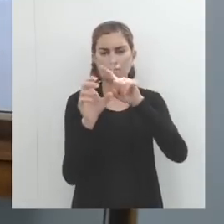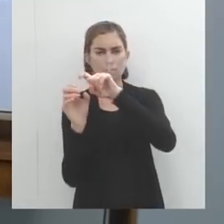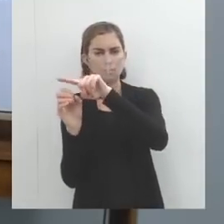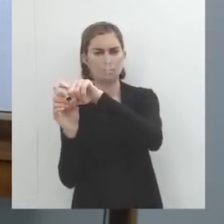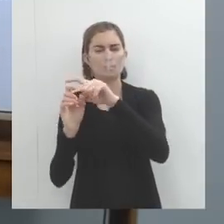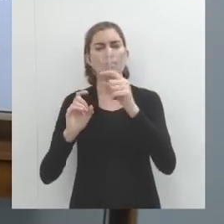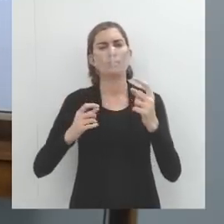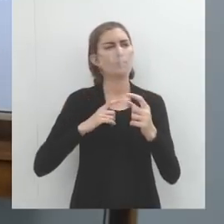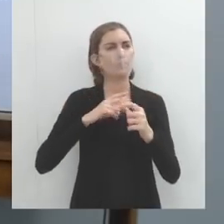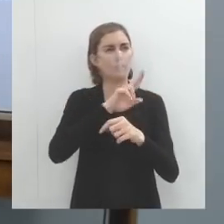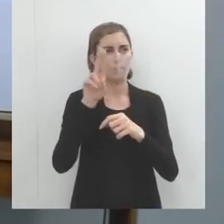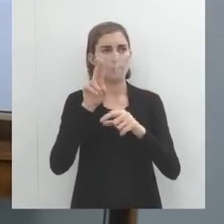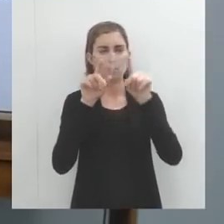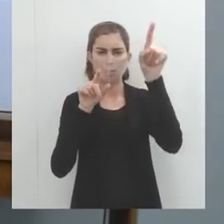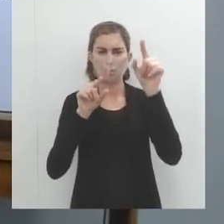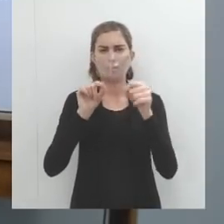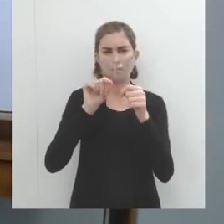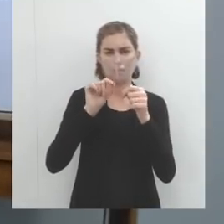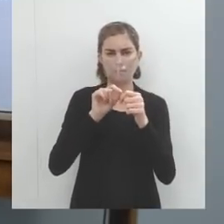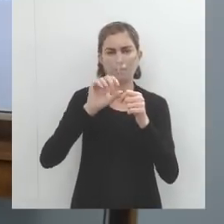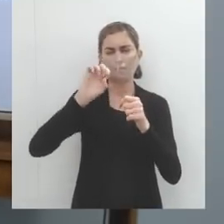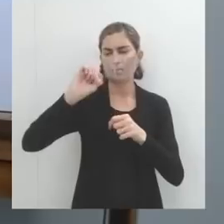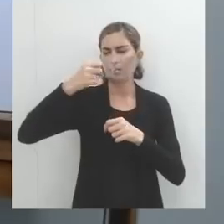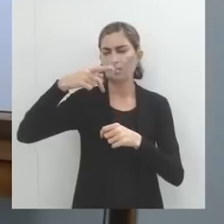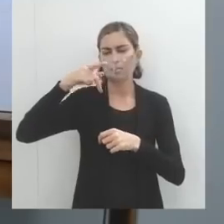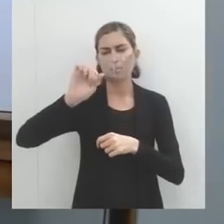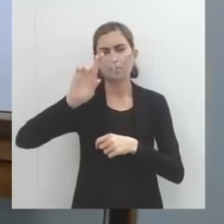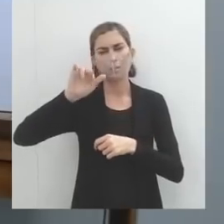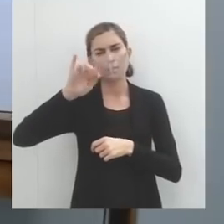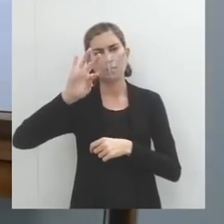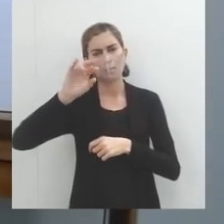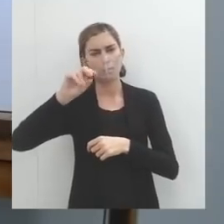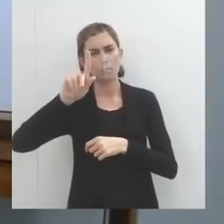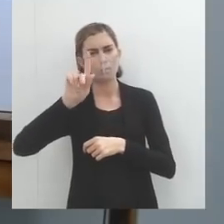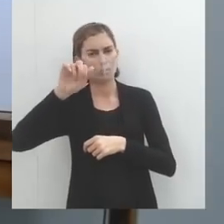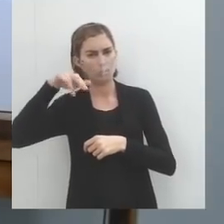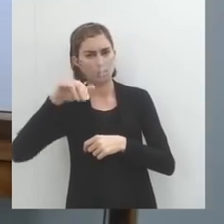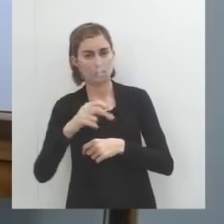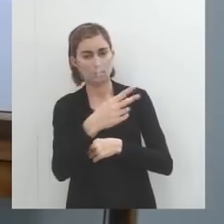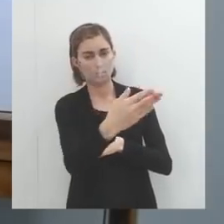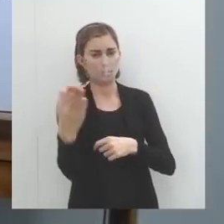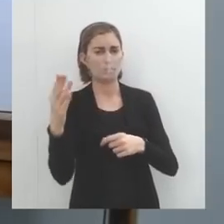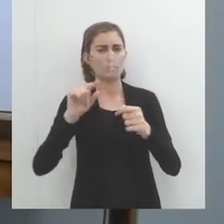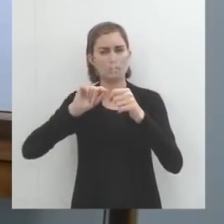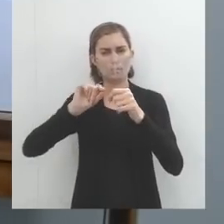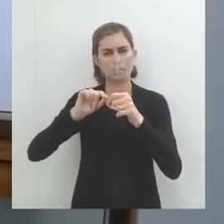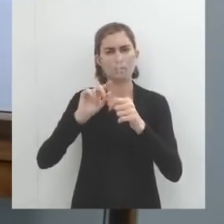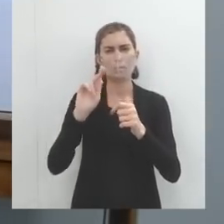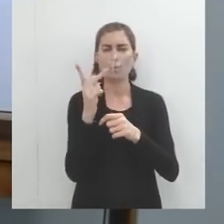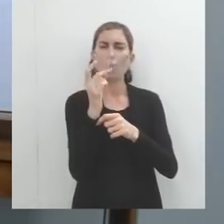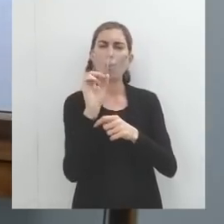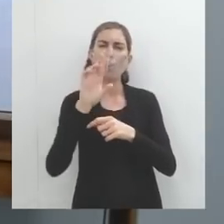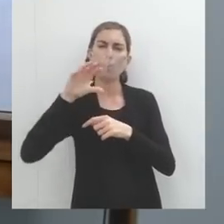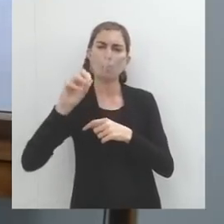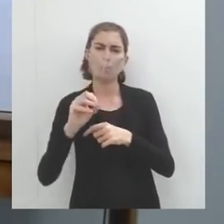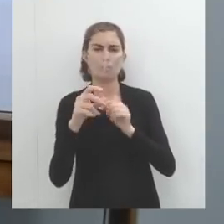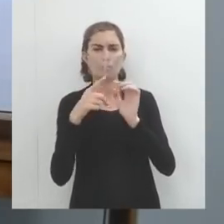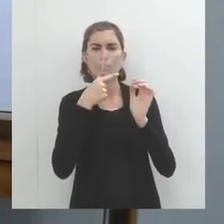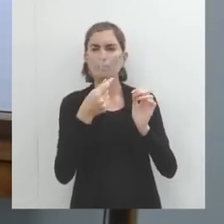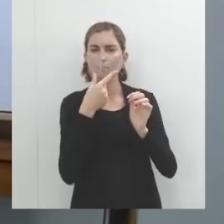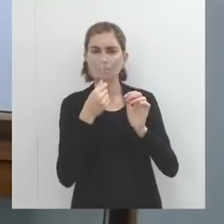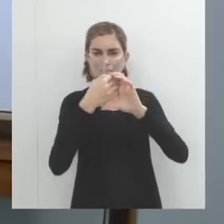gametas. O nome da produção é a espermatogênese e é aonde você vai produzir o hormônio masculino, que